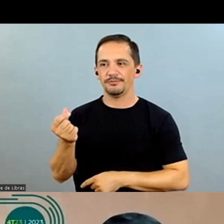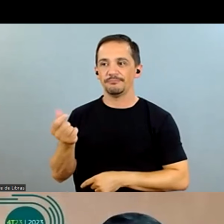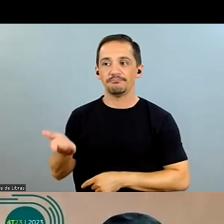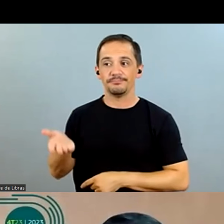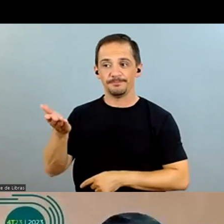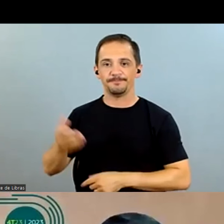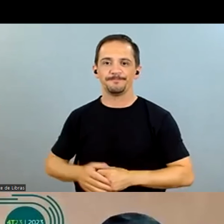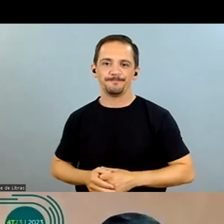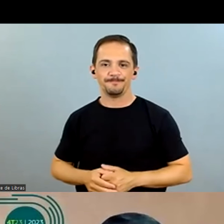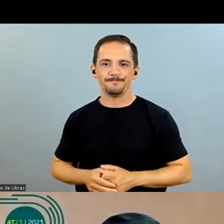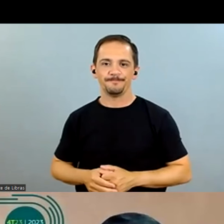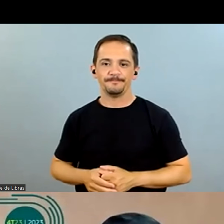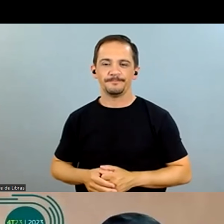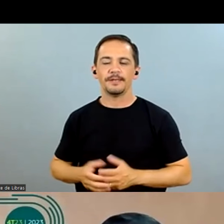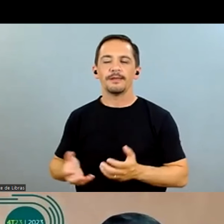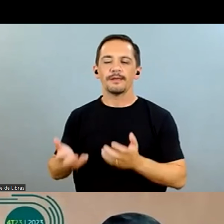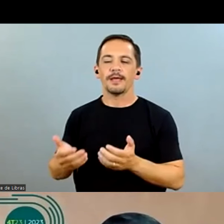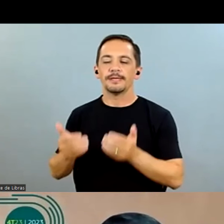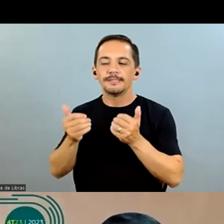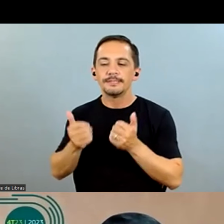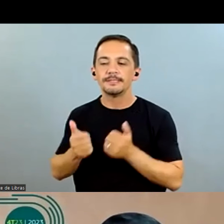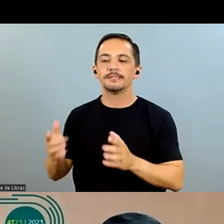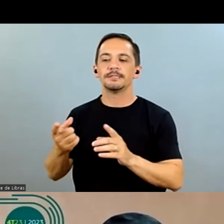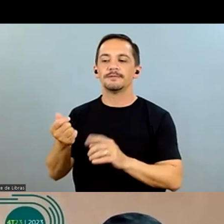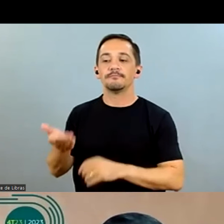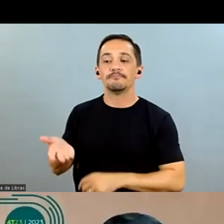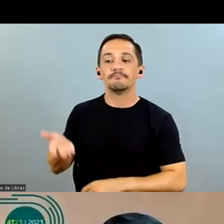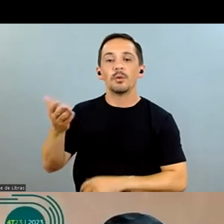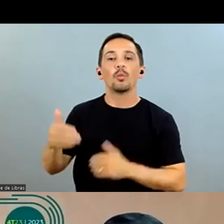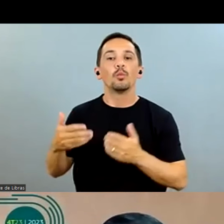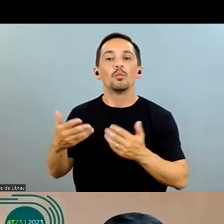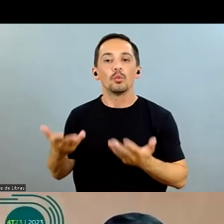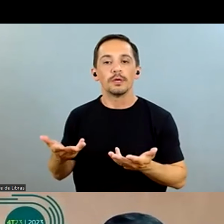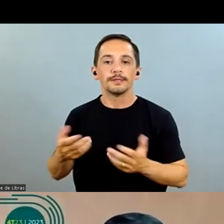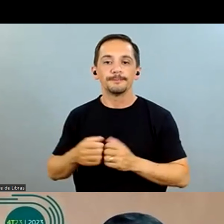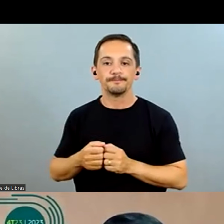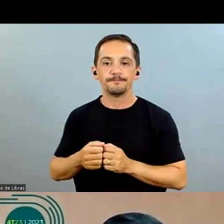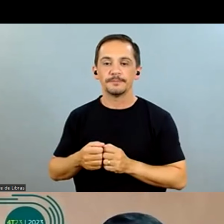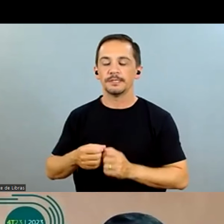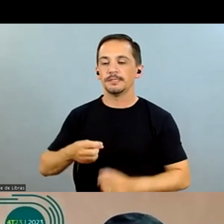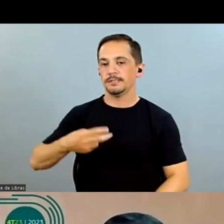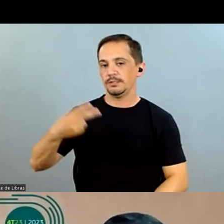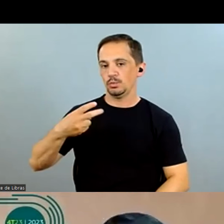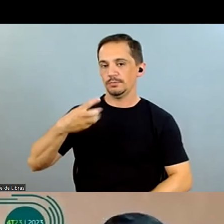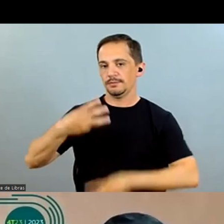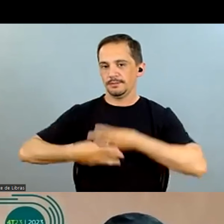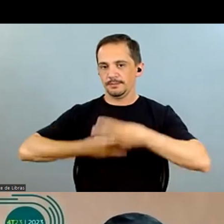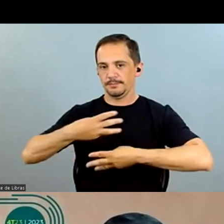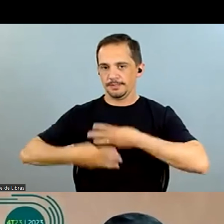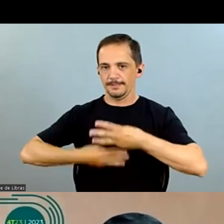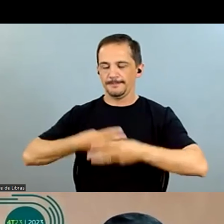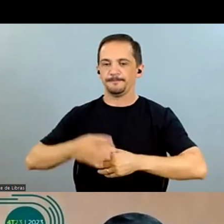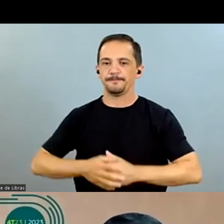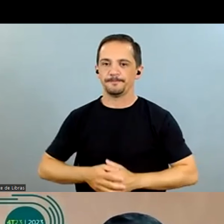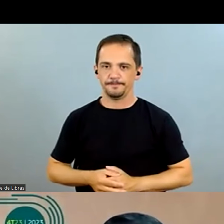iniciar o ajuste de preços do papelão do lado a partir do me do segundo trimestre né E nós devemos